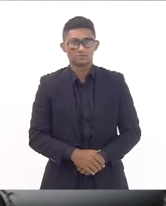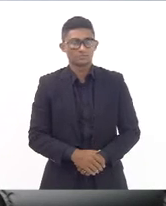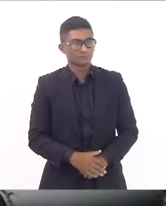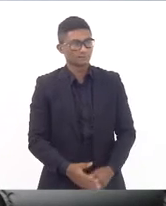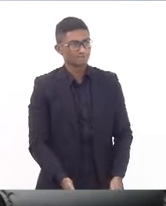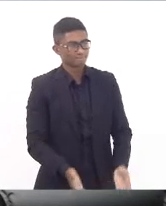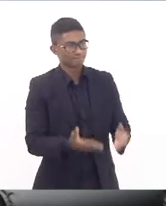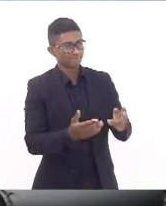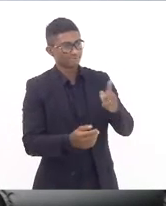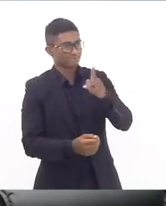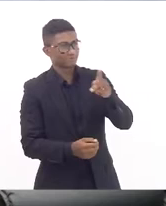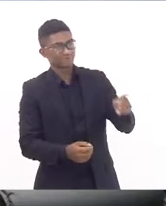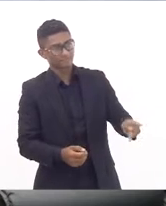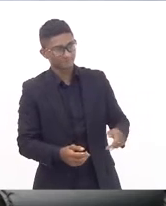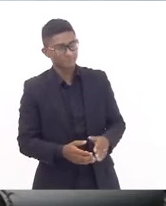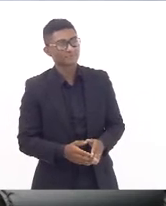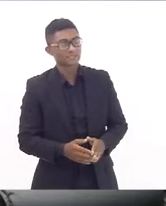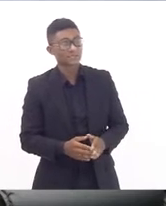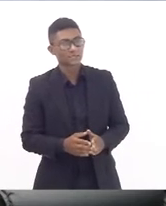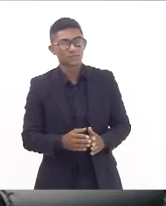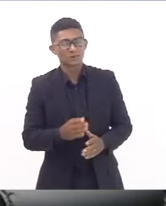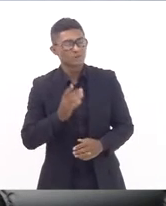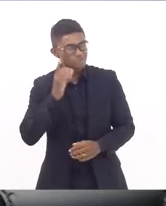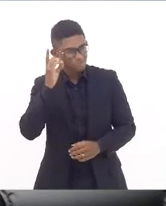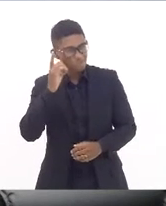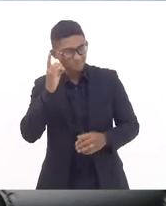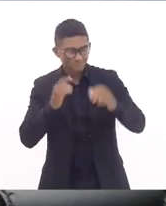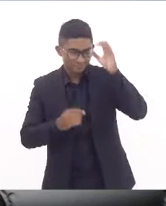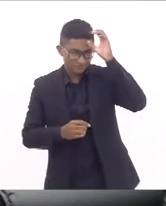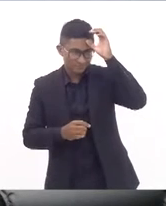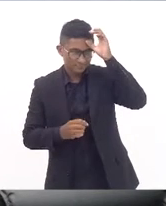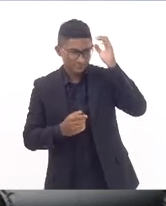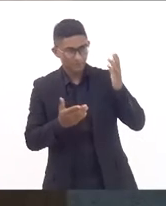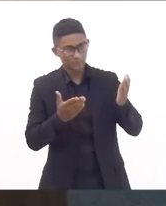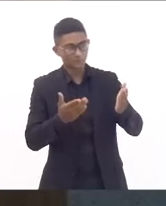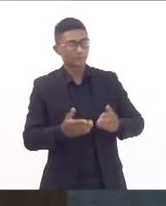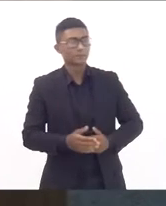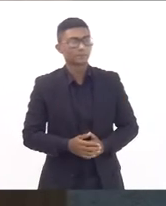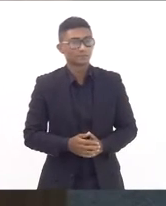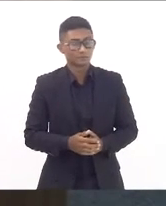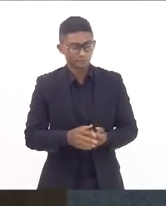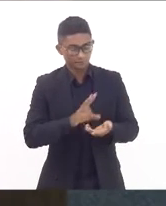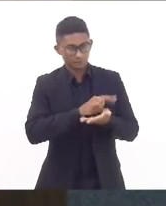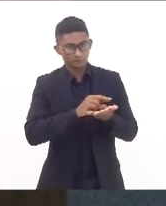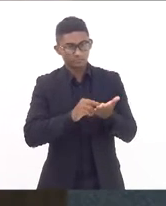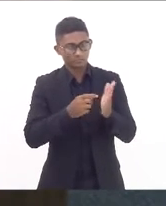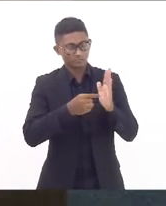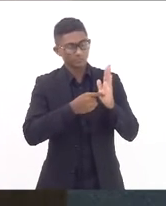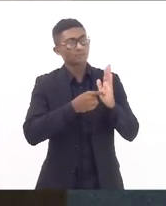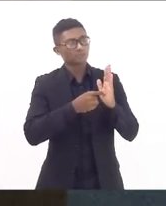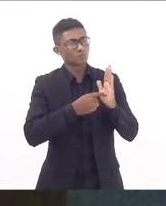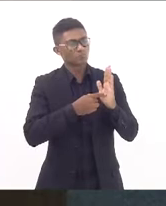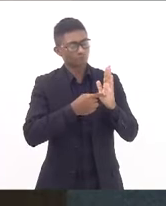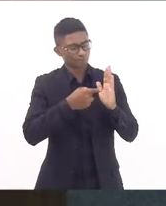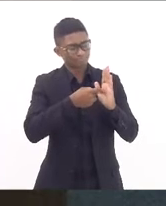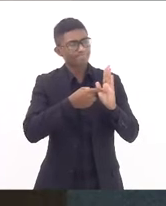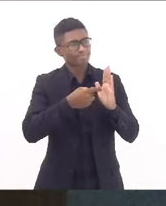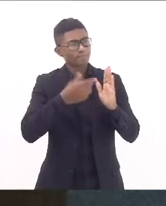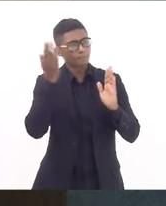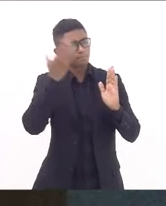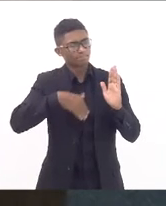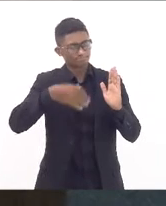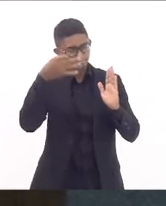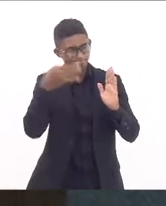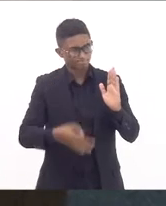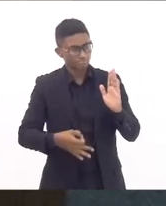Senhora presidente, deputada Tia Ju, a ata reflete com exatidão